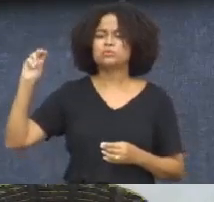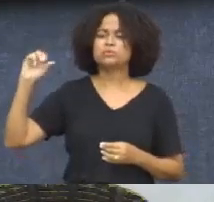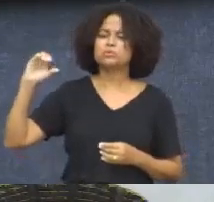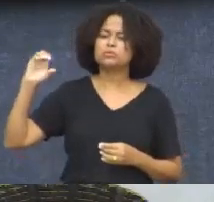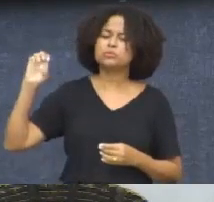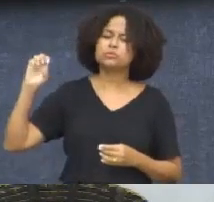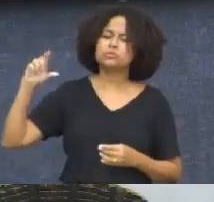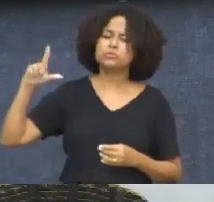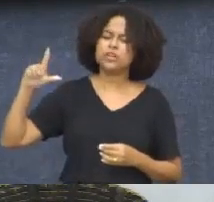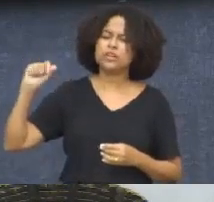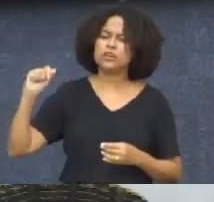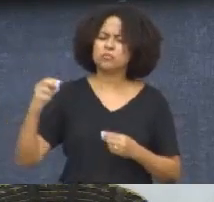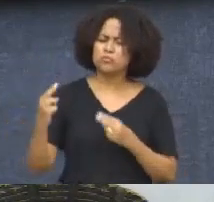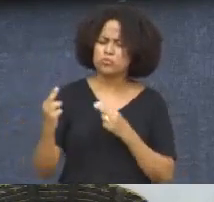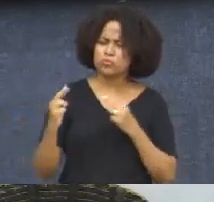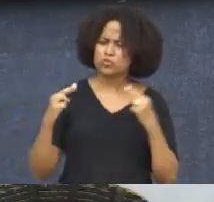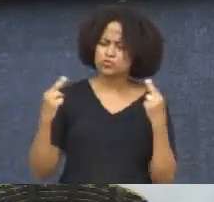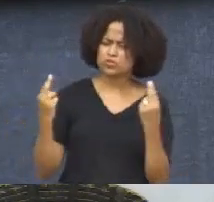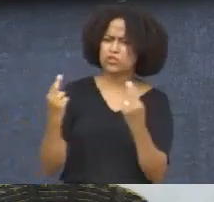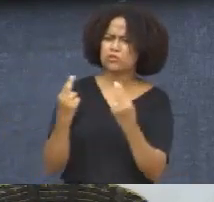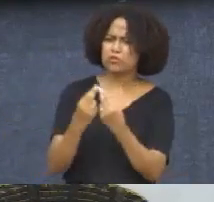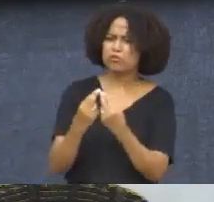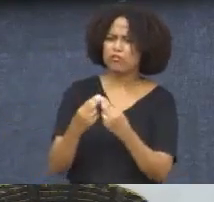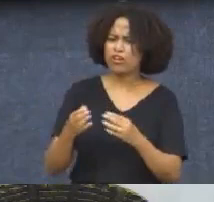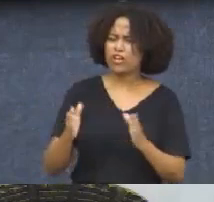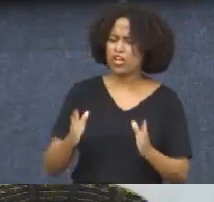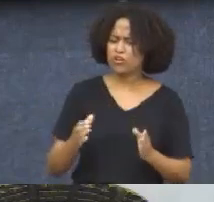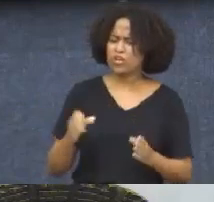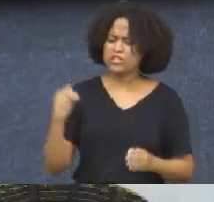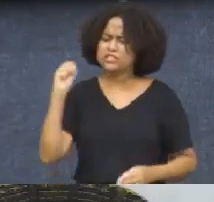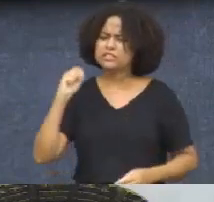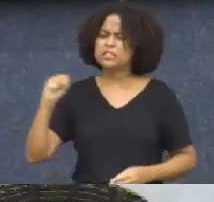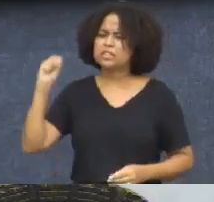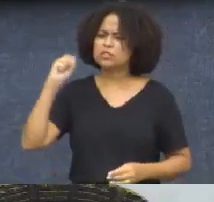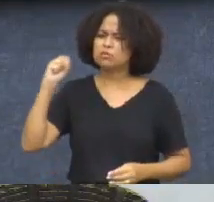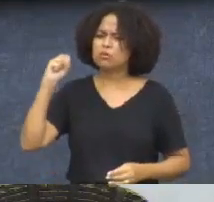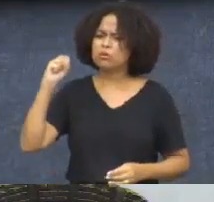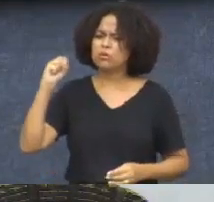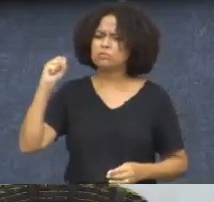das suas reuniões, já senador pelo Império,